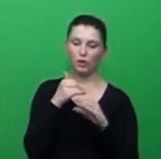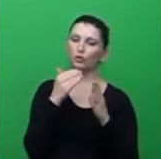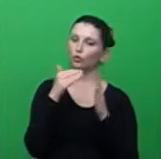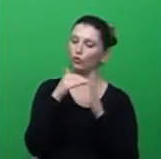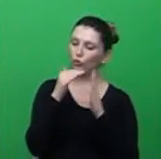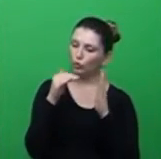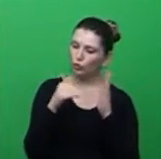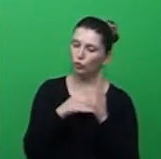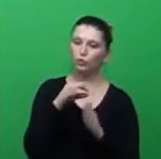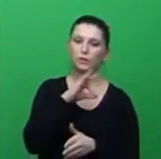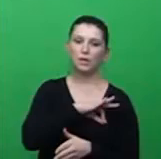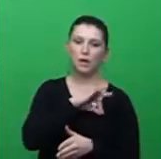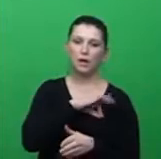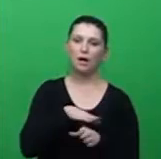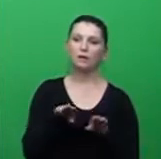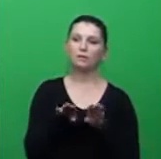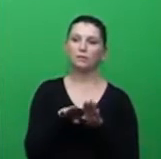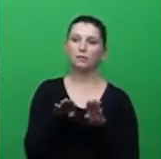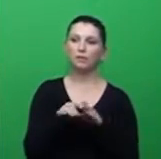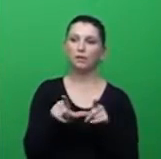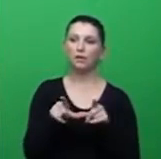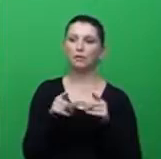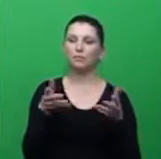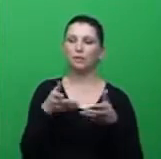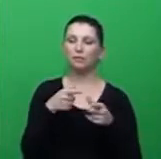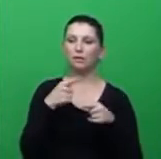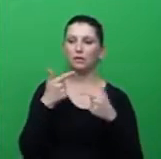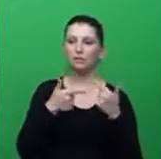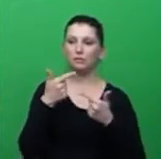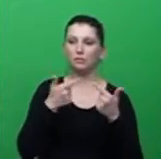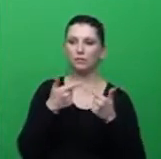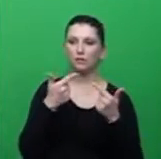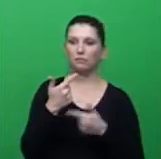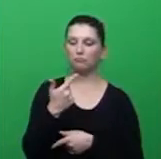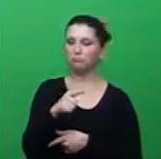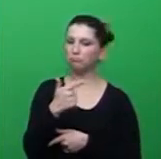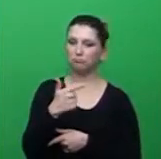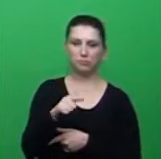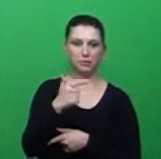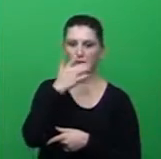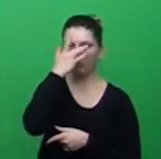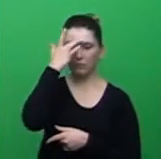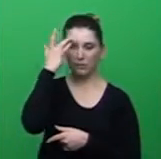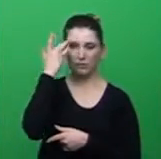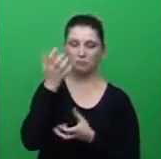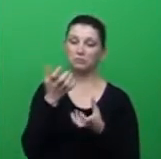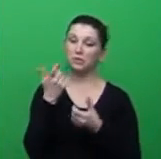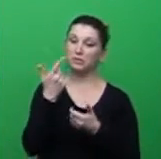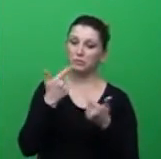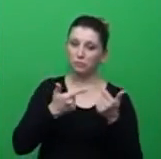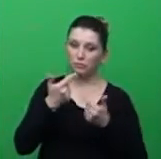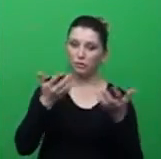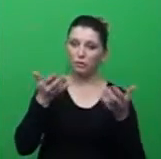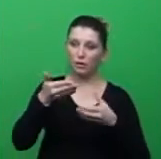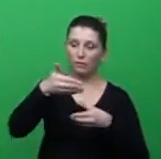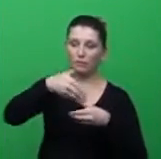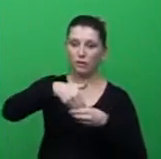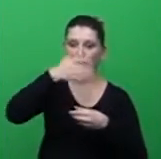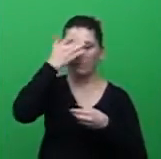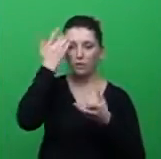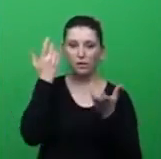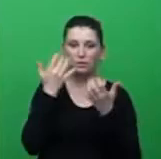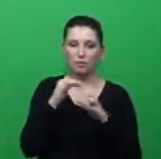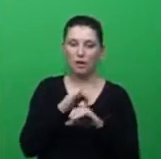e salários. O requerimento está em discussão. Não havendo vereadores que queiram discutir em votação, os contrários